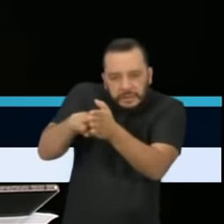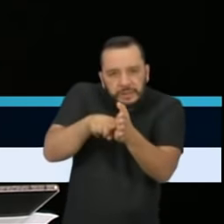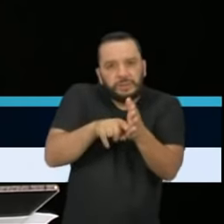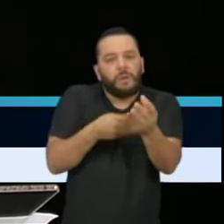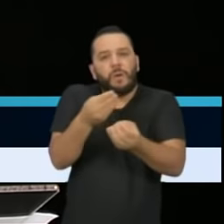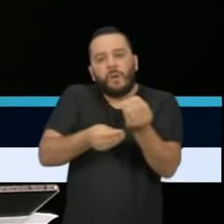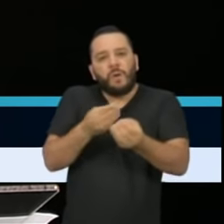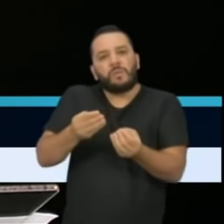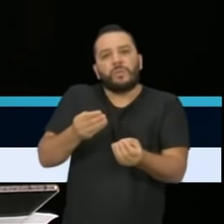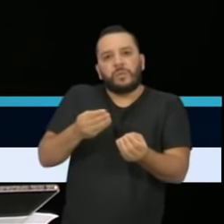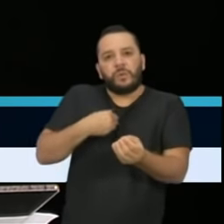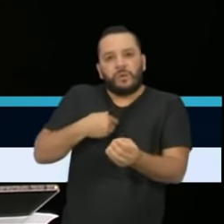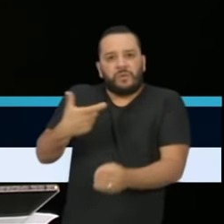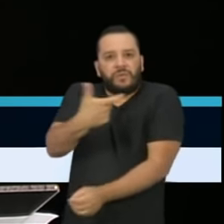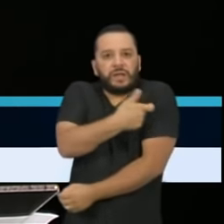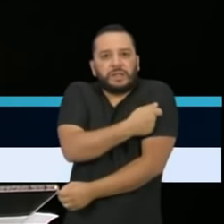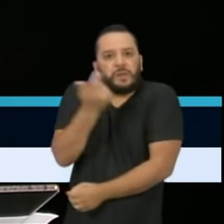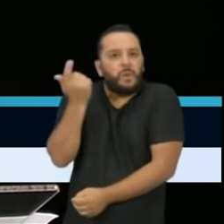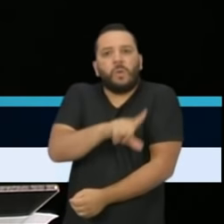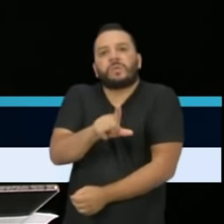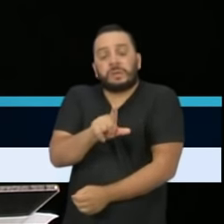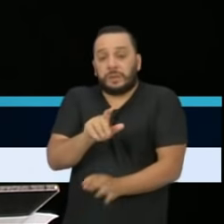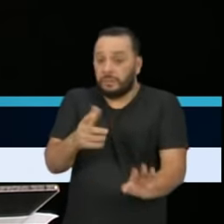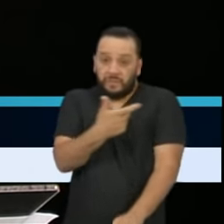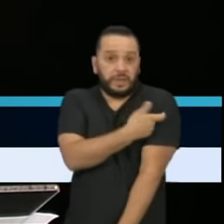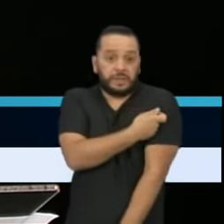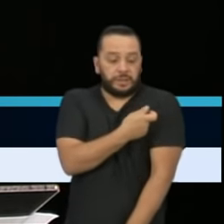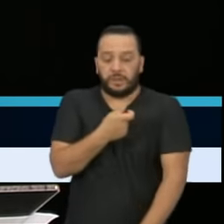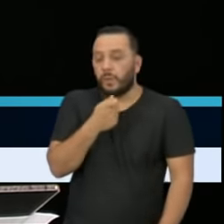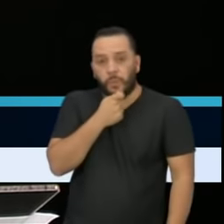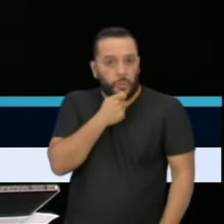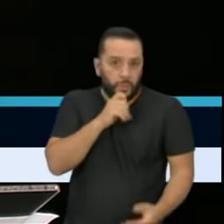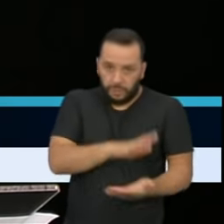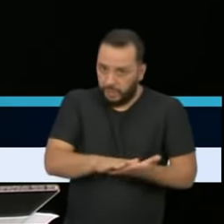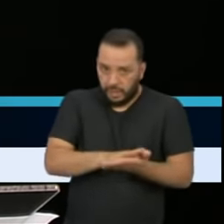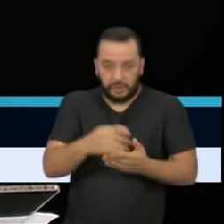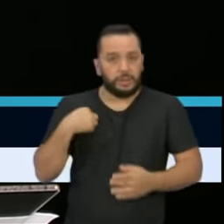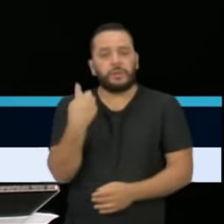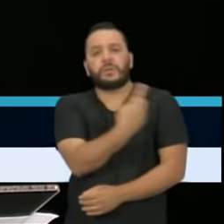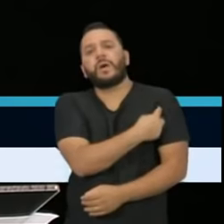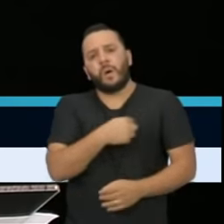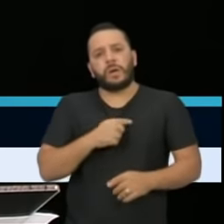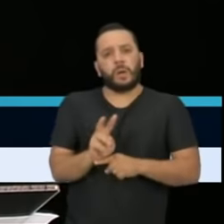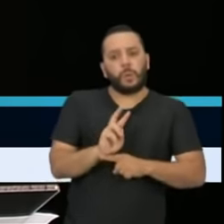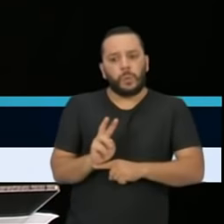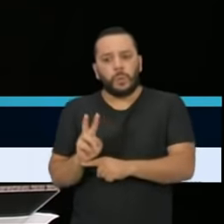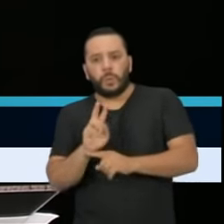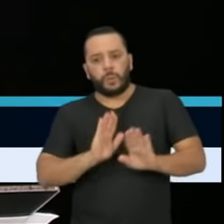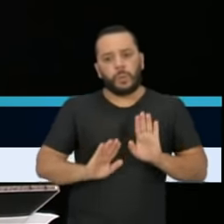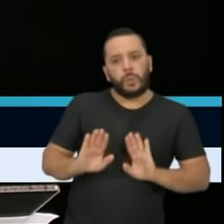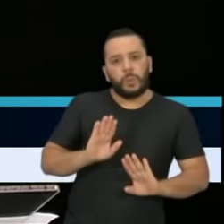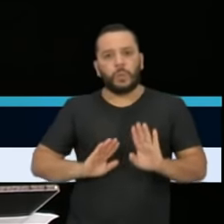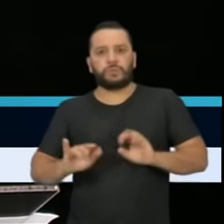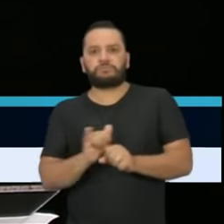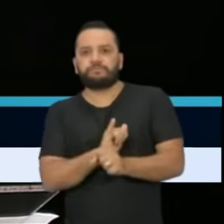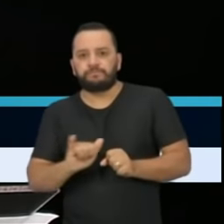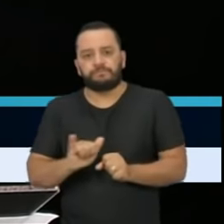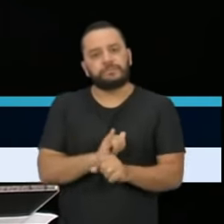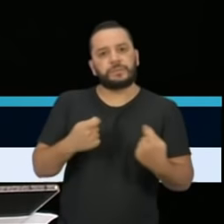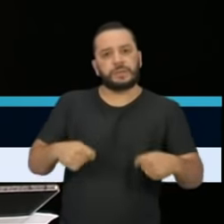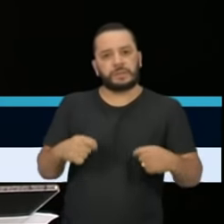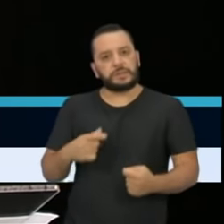de uma nova vacina. Enquanto essa vacina não vem, nós temos sim que tomar medidas, e são medidas drásticas.